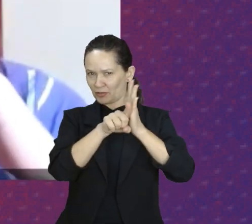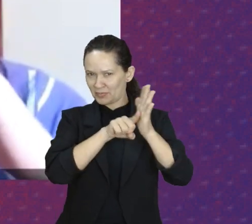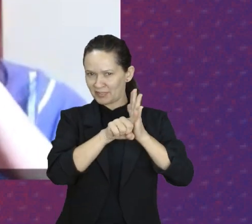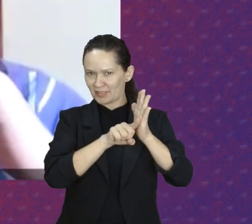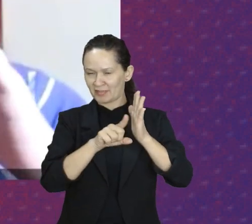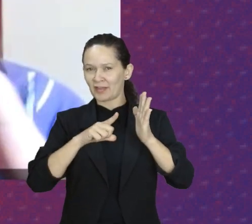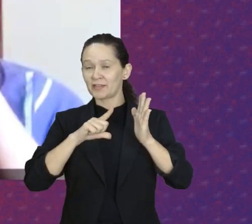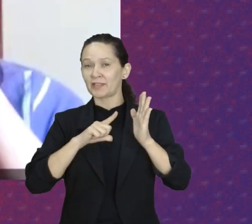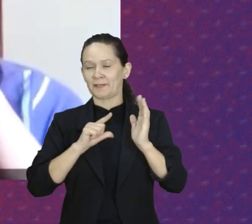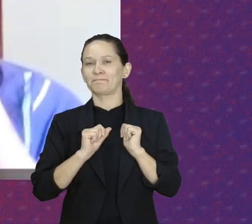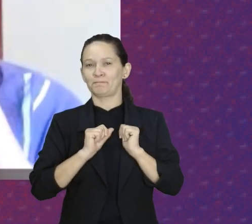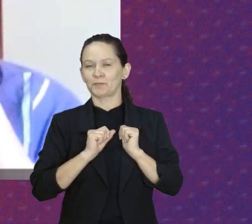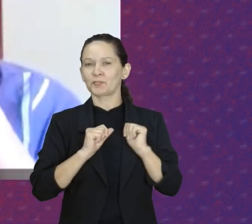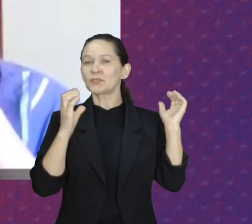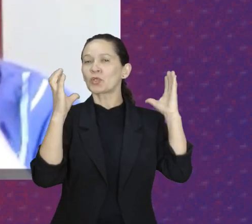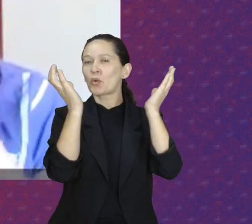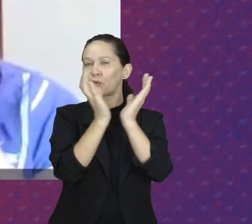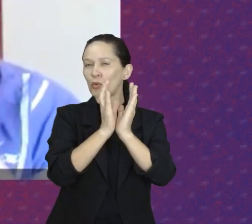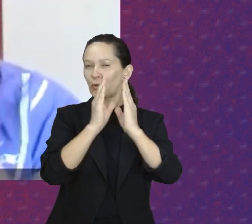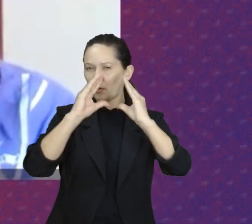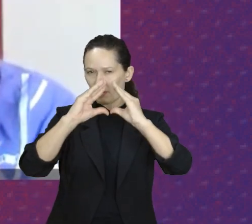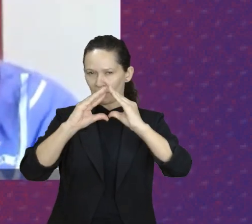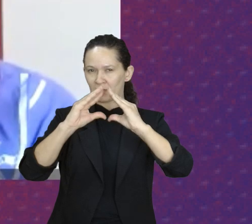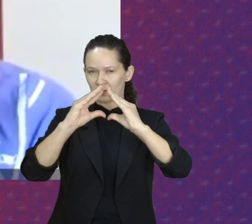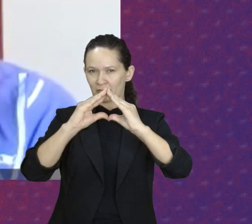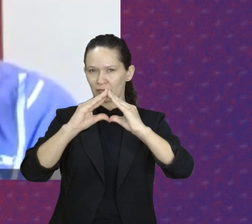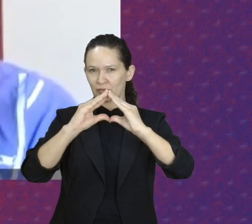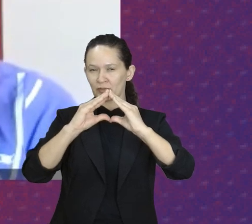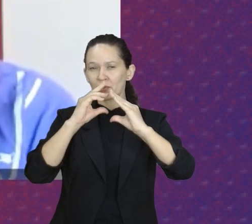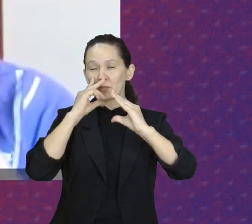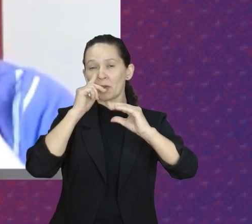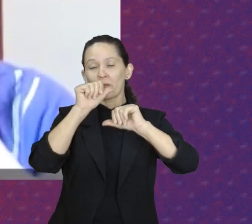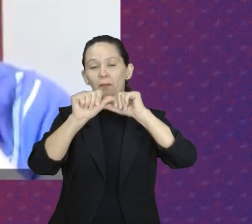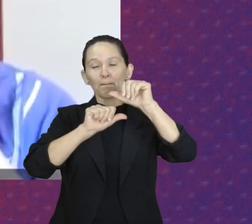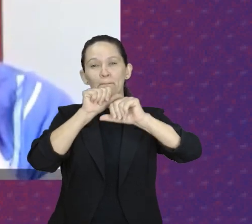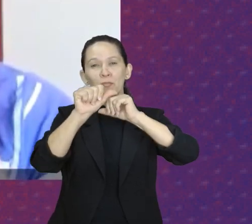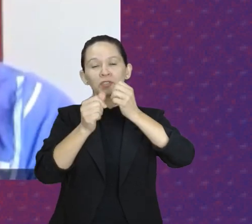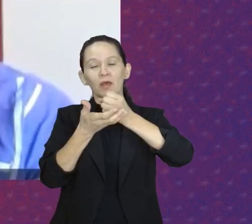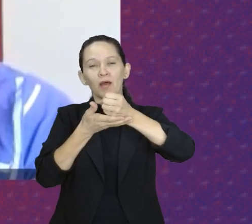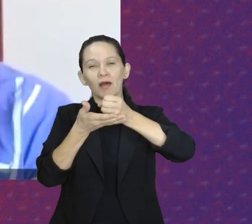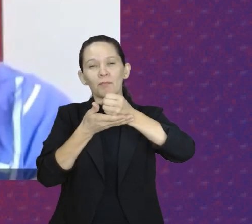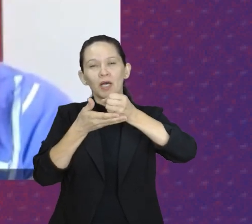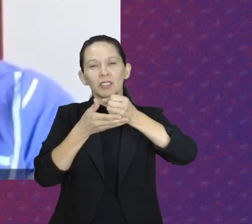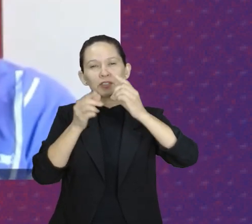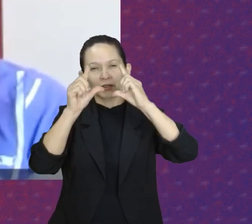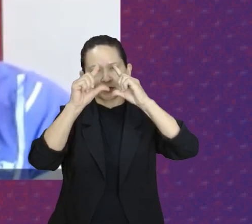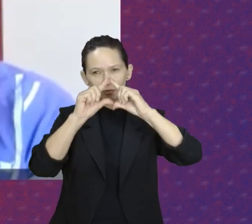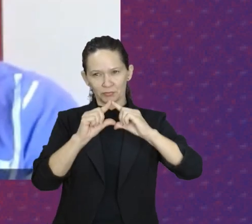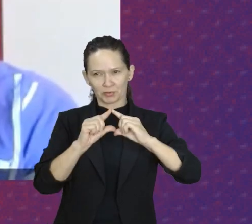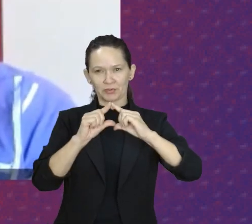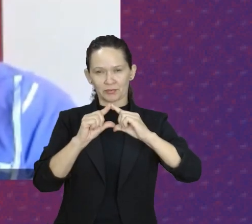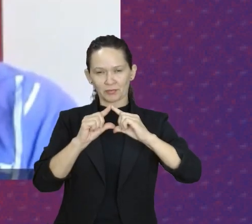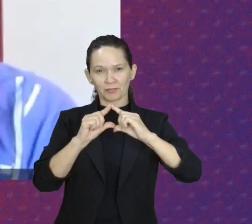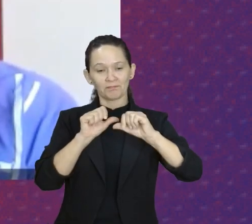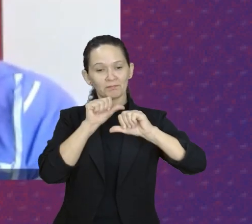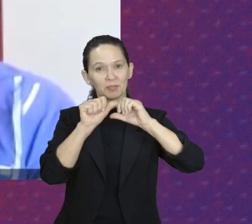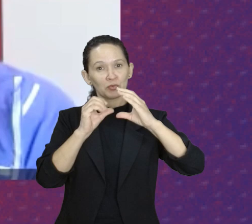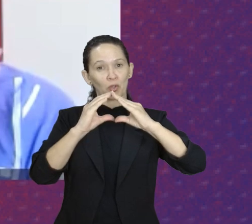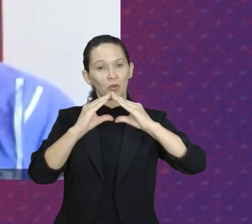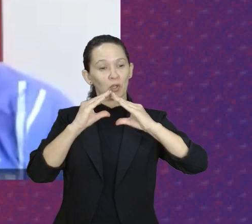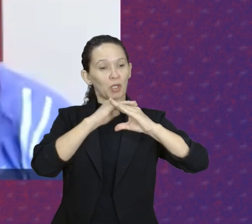tem uma situação em que a pirâmide vai mudando, né? A base vai diminuindo e o